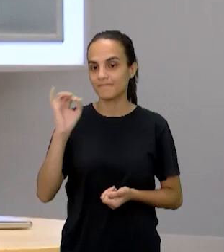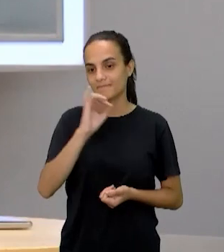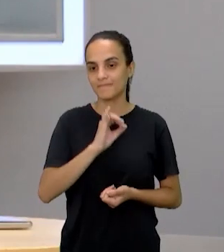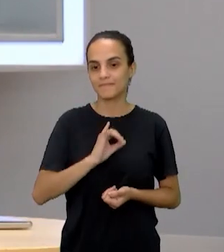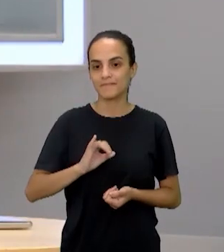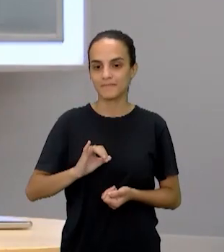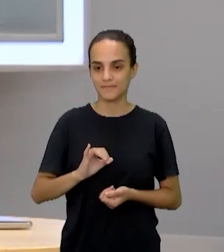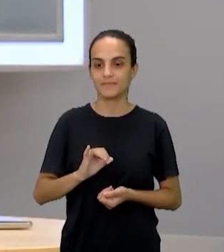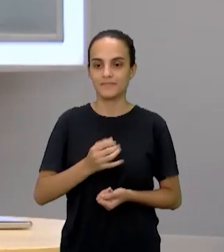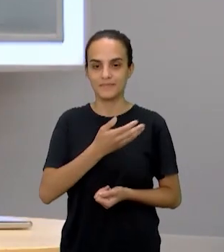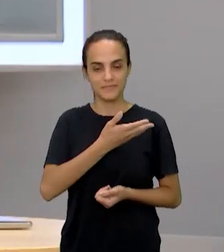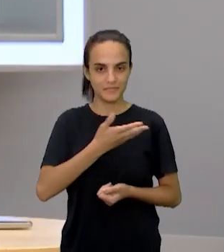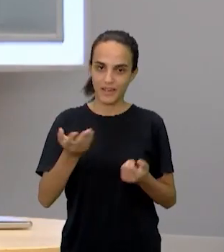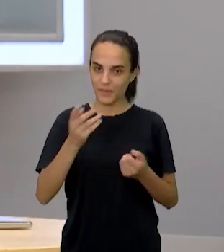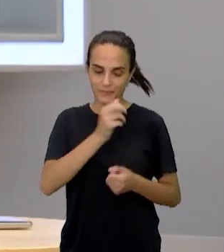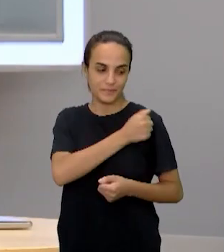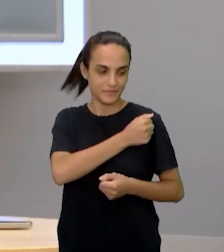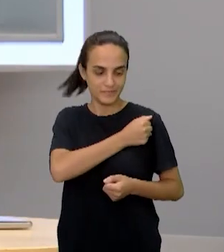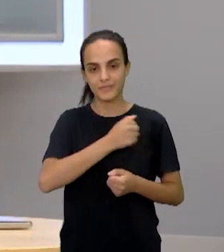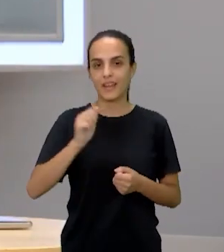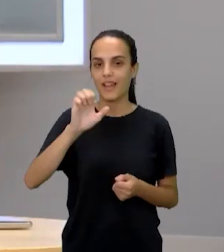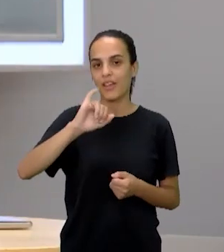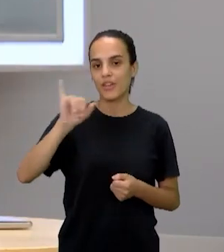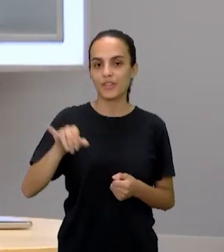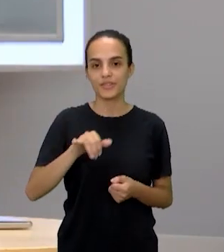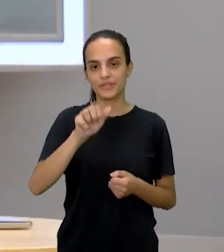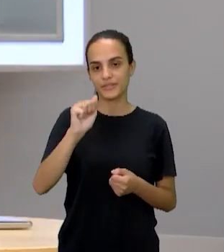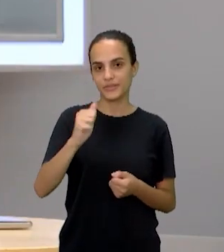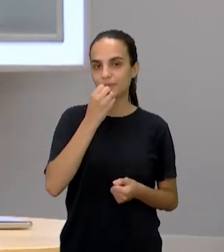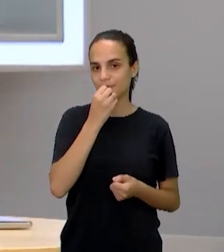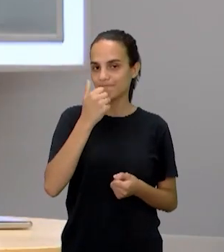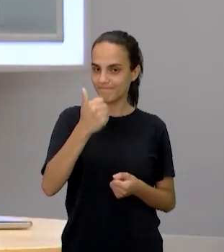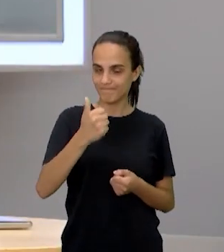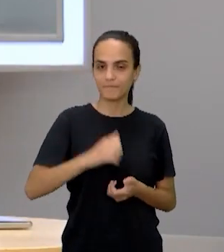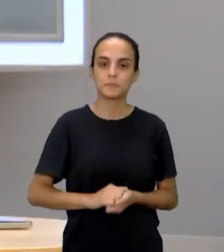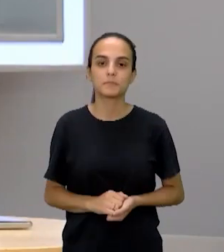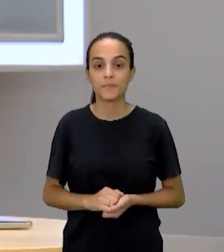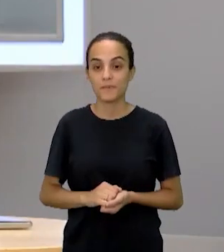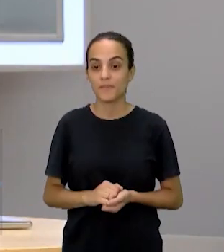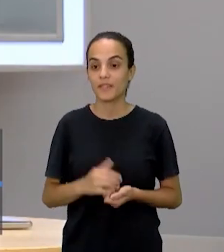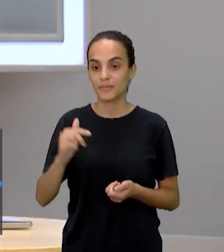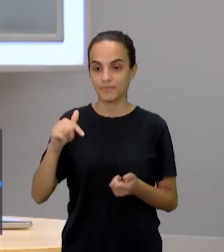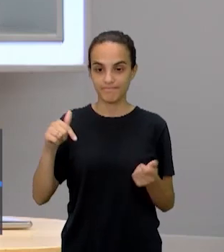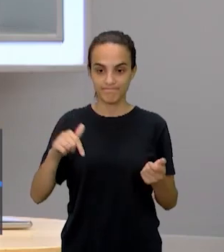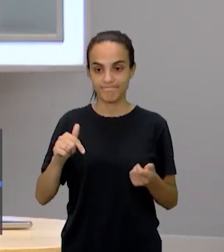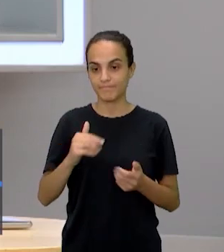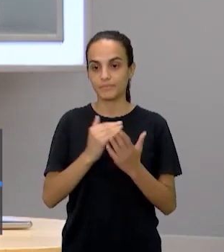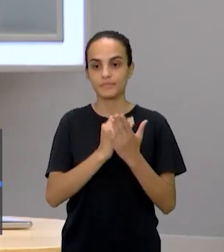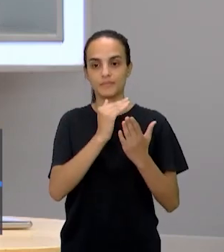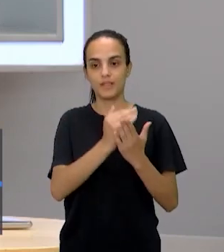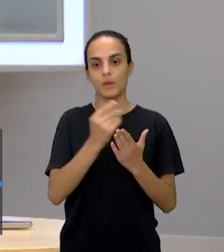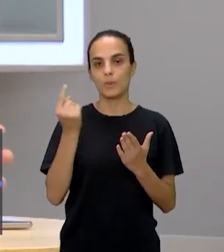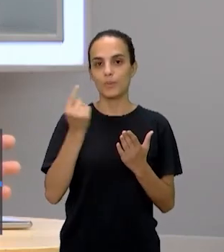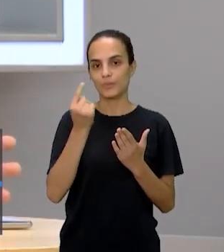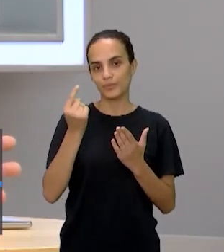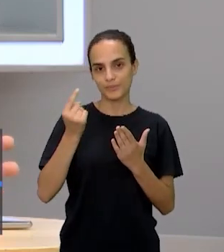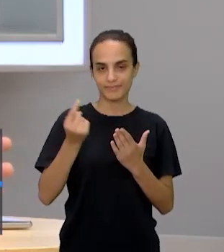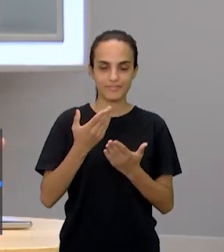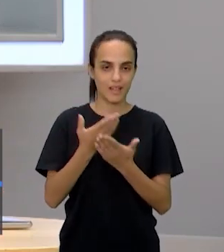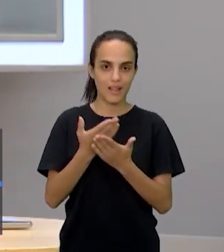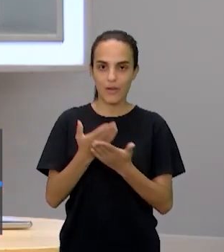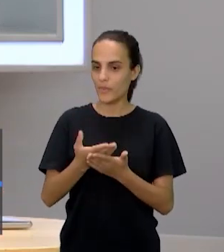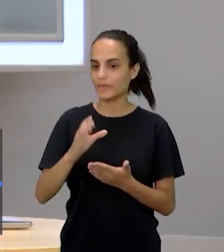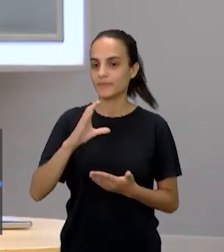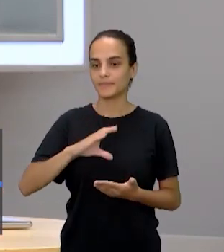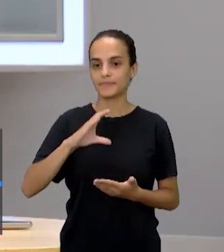Olá, queridíssimos estudantes da EJA, tudo bem com vocês? Tudo bem, professores? Estamos aqui para mais uma aula de língua